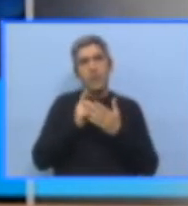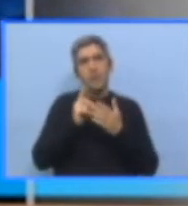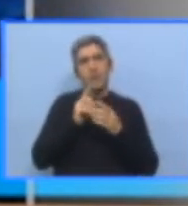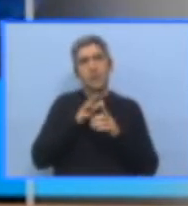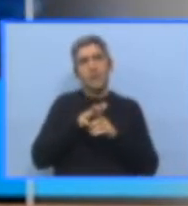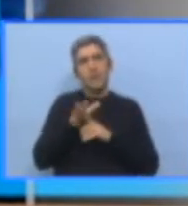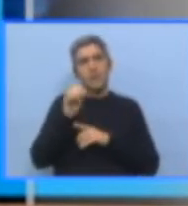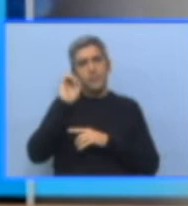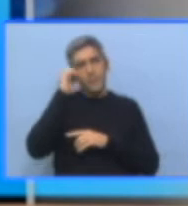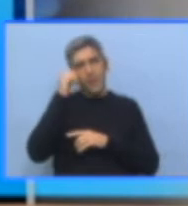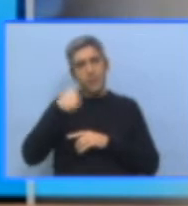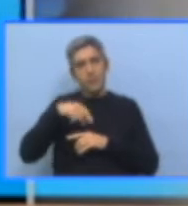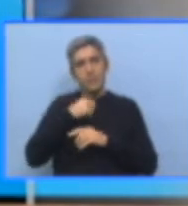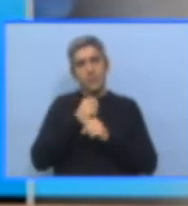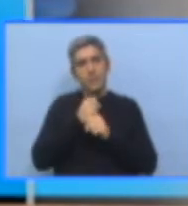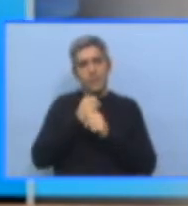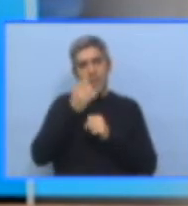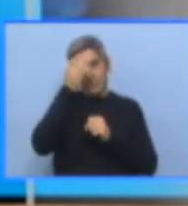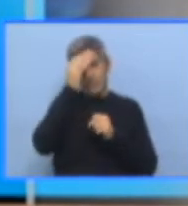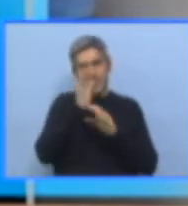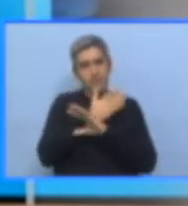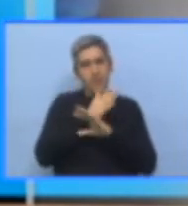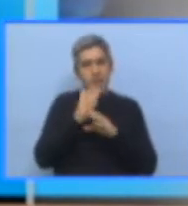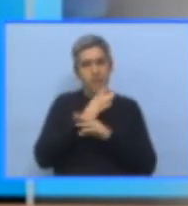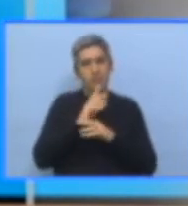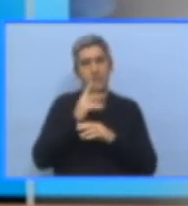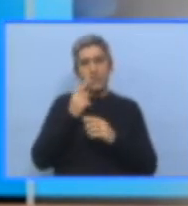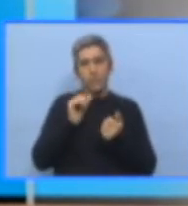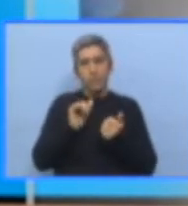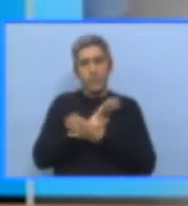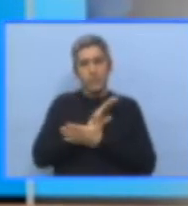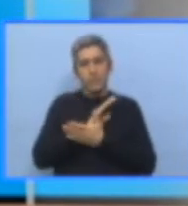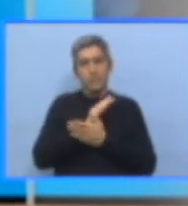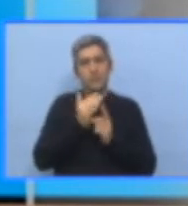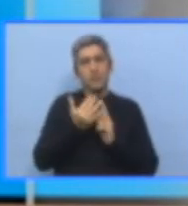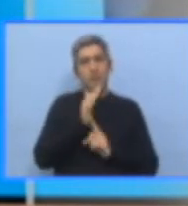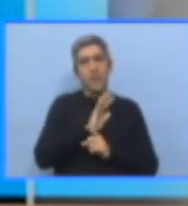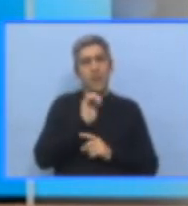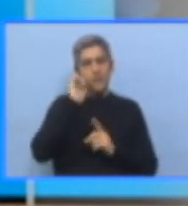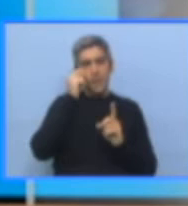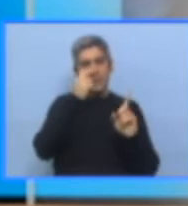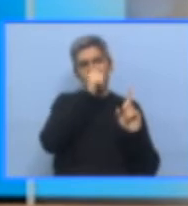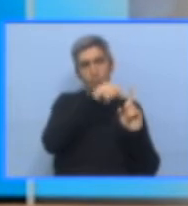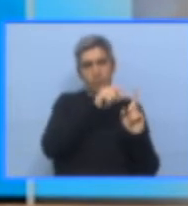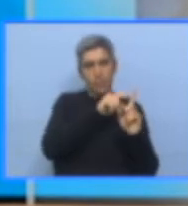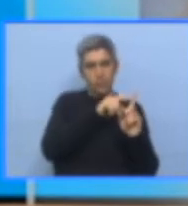não perturbe o nosso discernimento de quando temos uma notícia que vai afetar aquela pessoa,